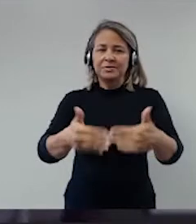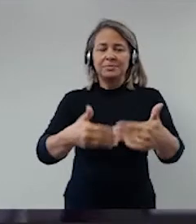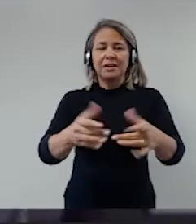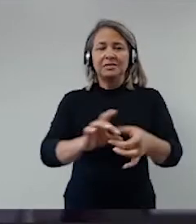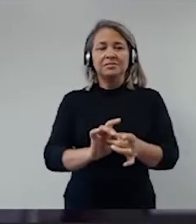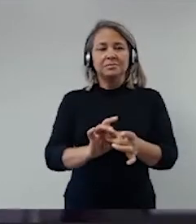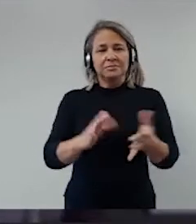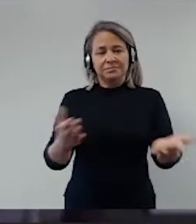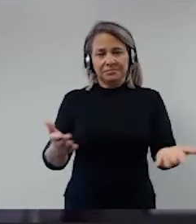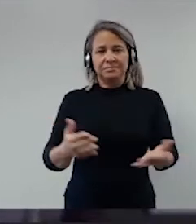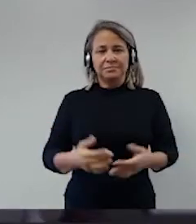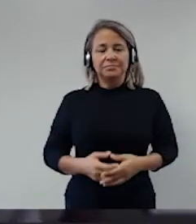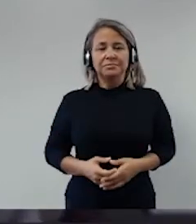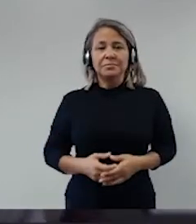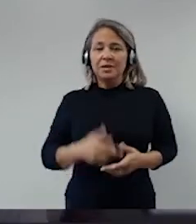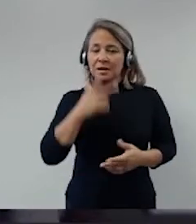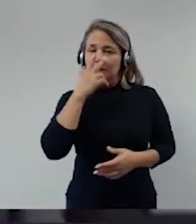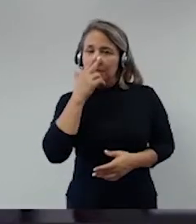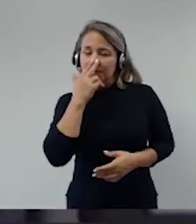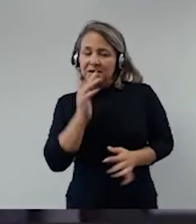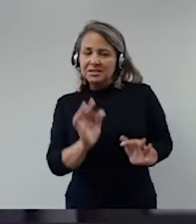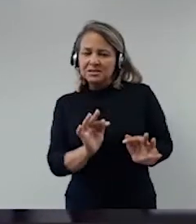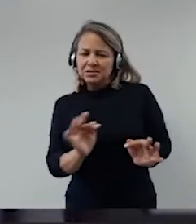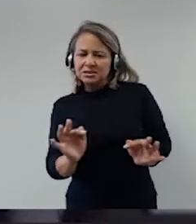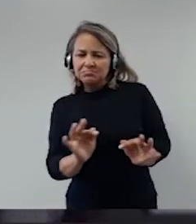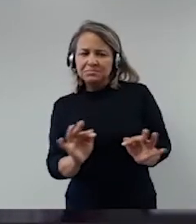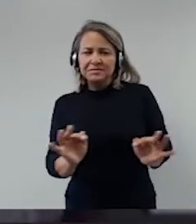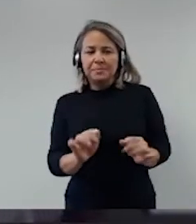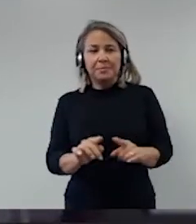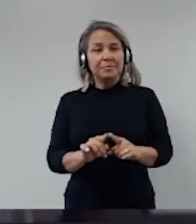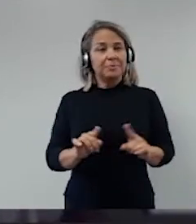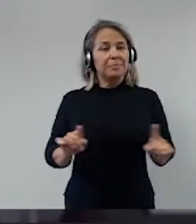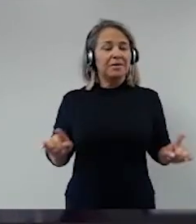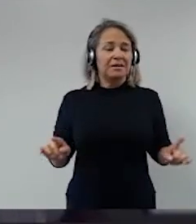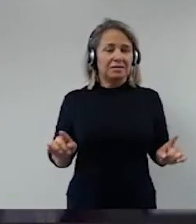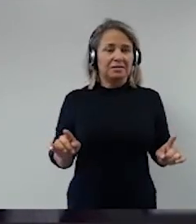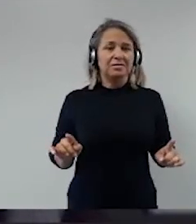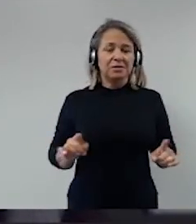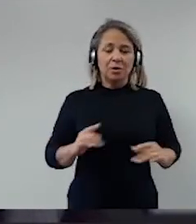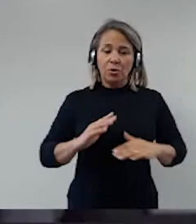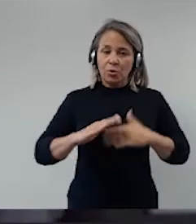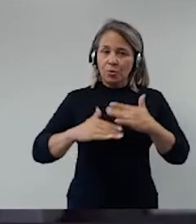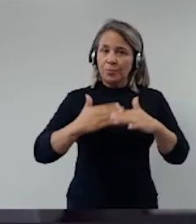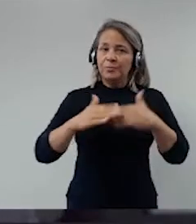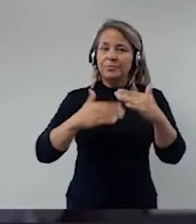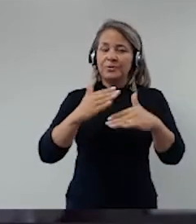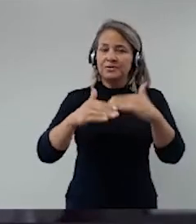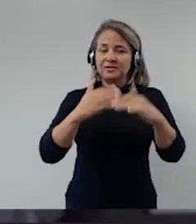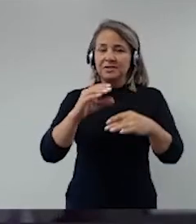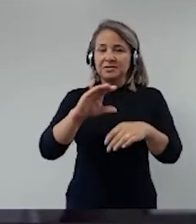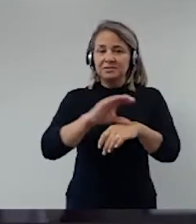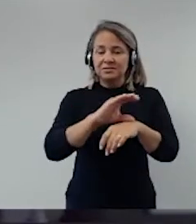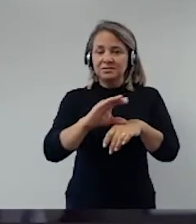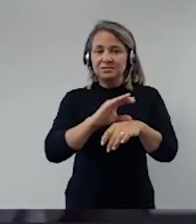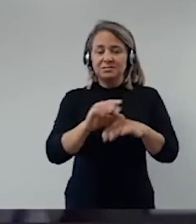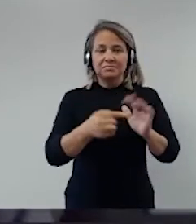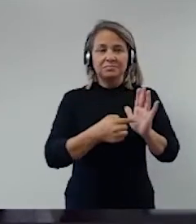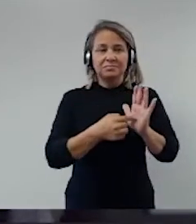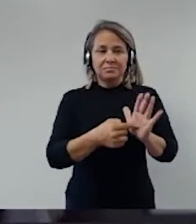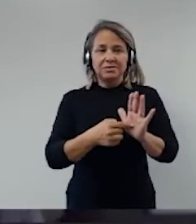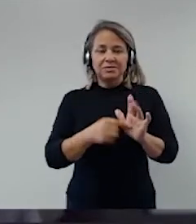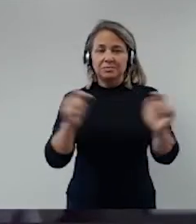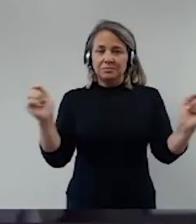democrático, né, que parece paradoxal, mas, na realidade, o processo constituinte traz